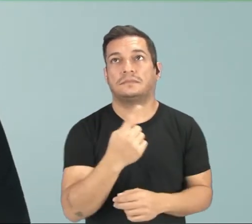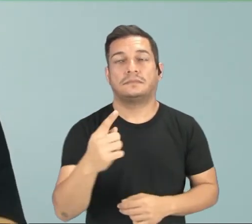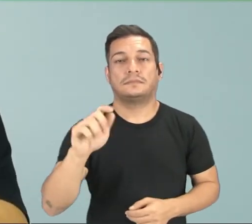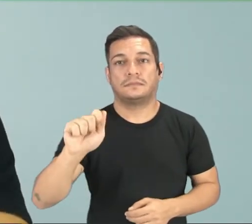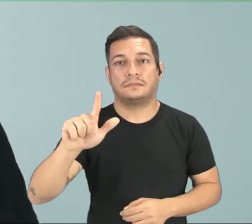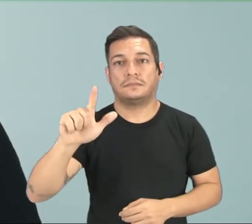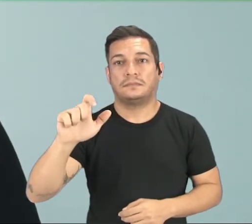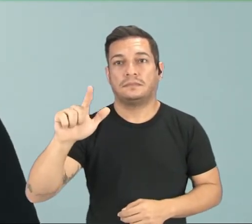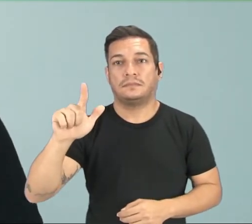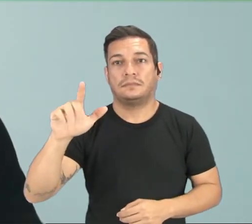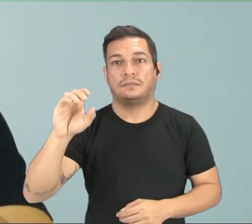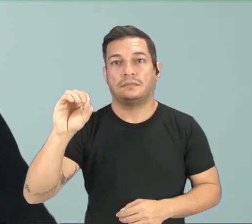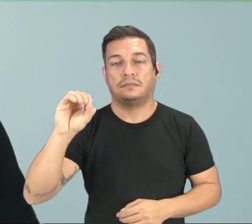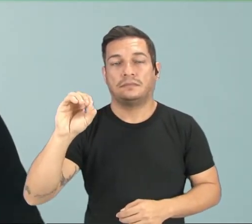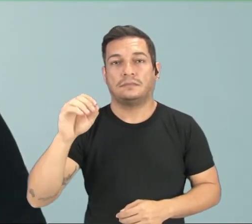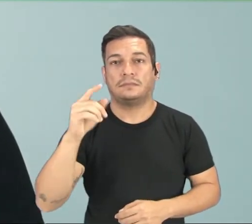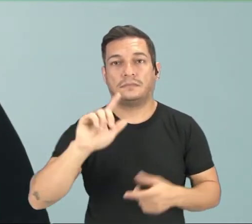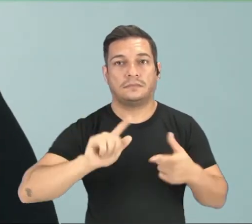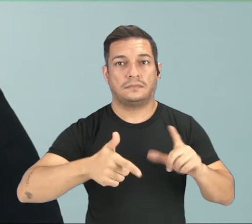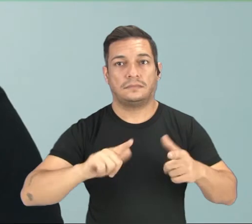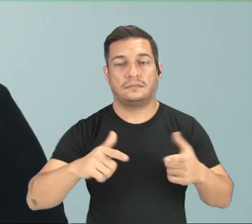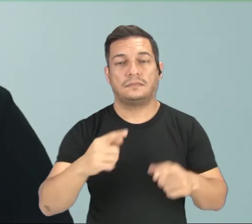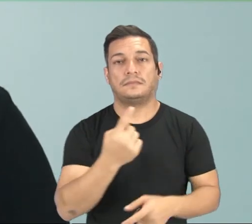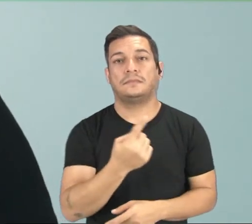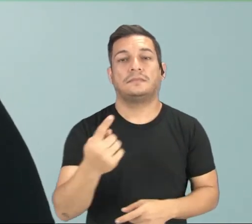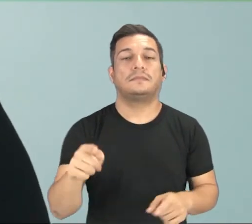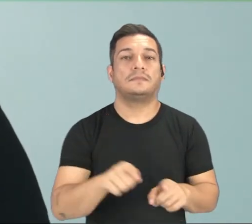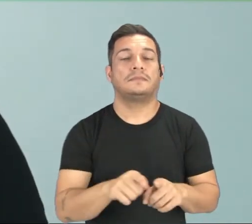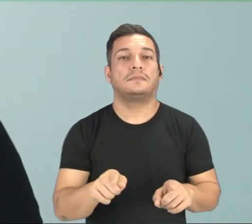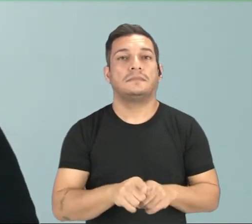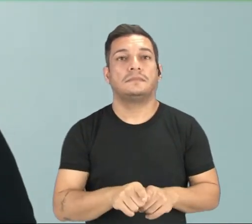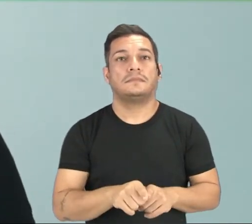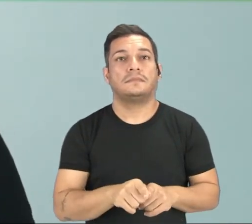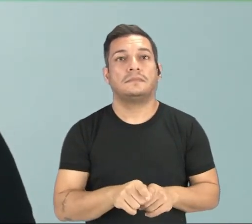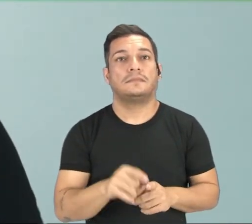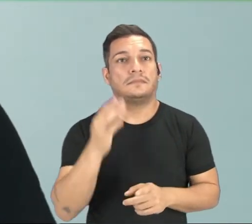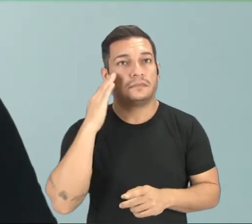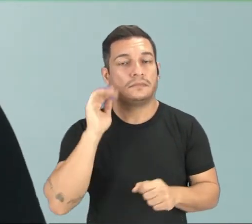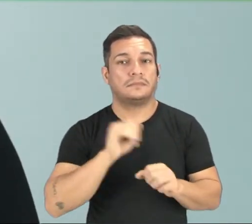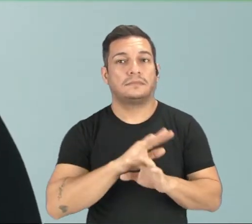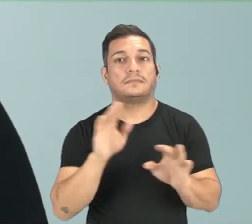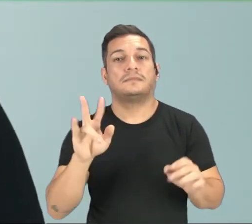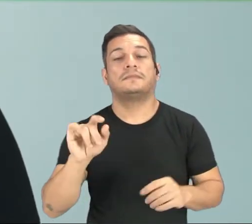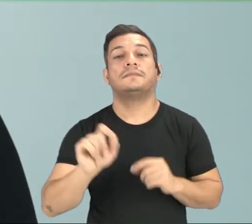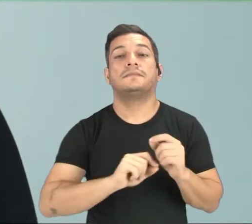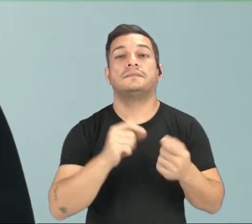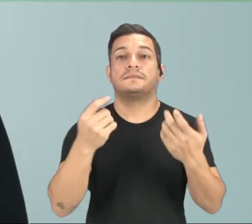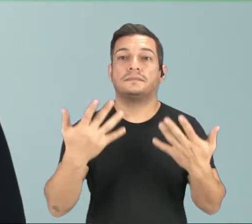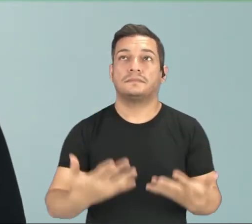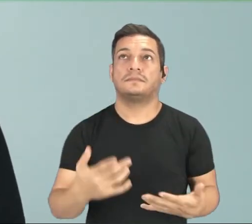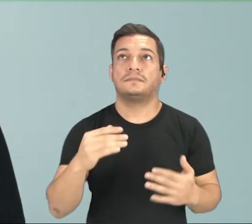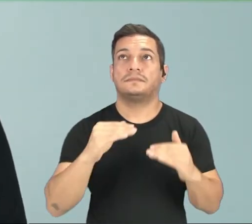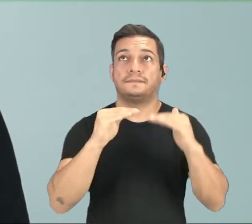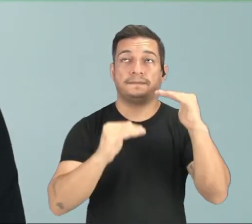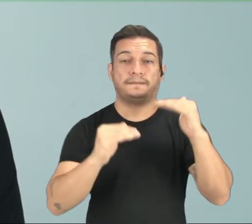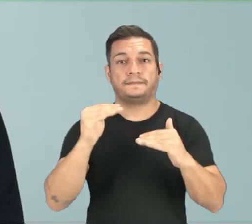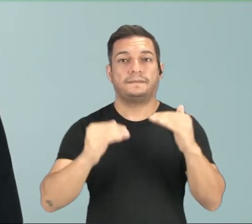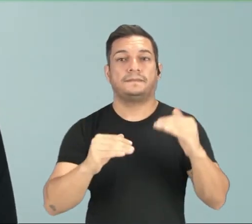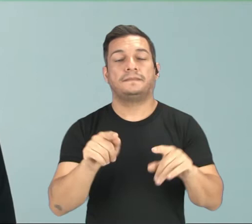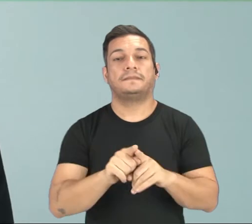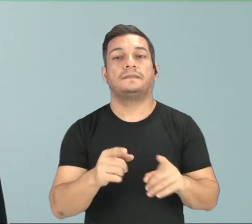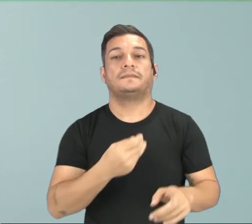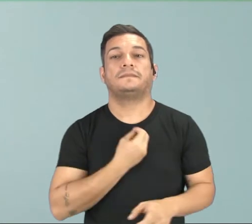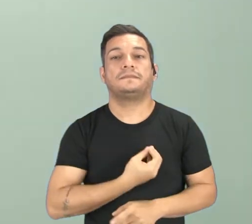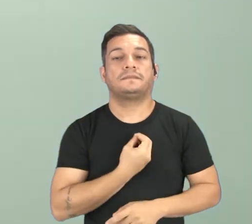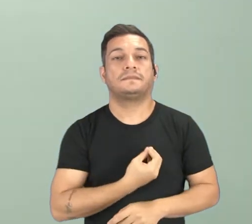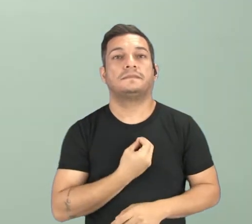lelozinho, cada letrinha dessa, no caso a gente coloca a letrinha para entender, vai determinar um nível e a